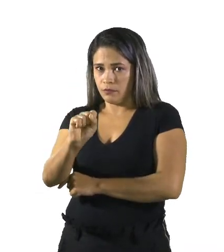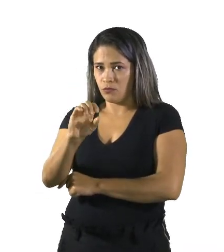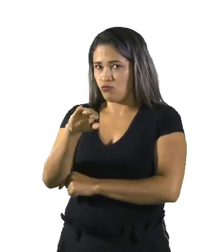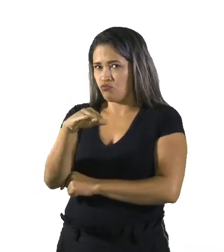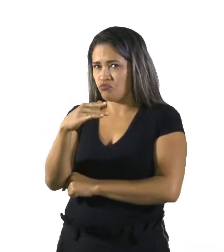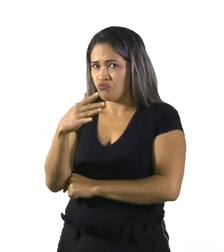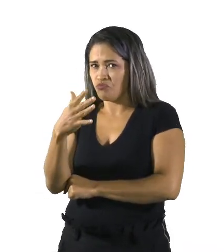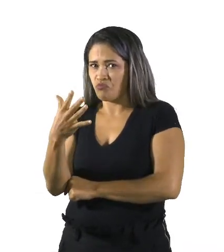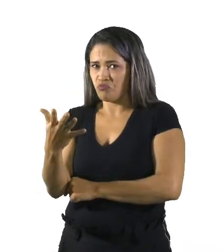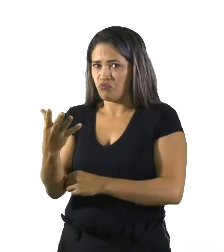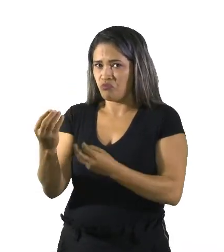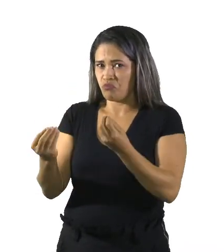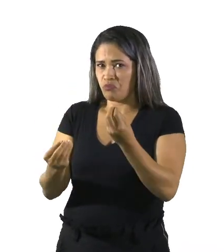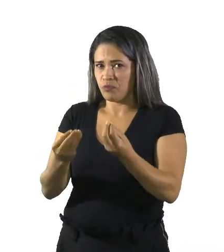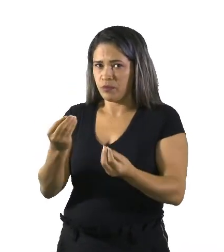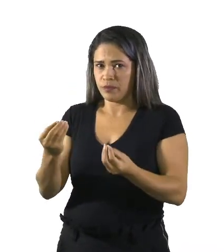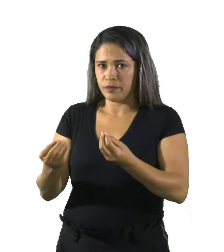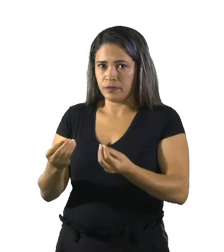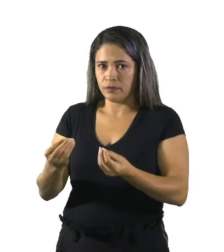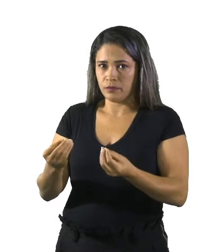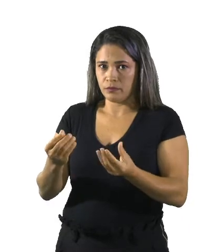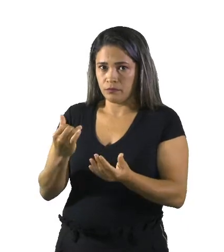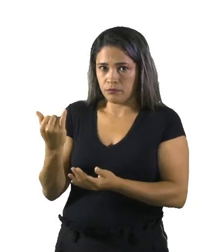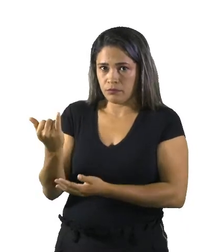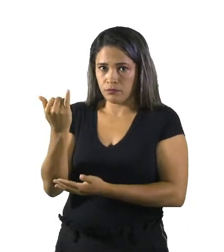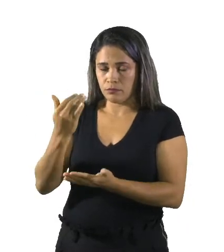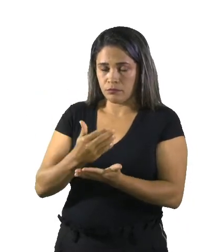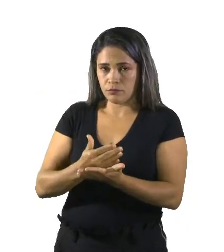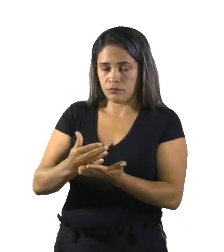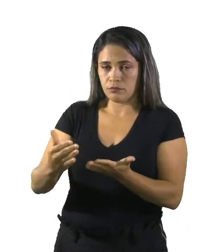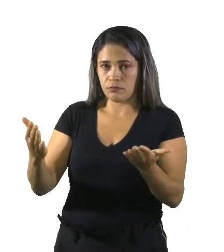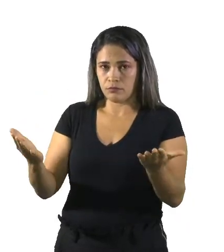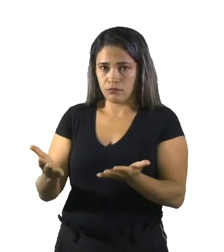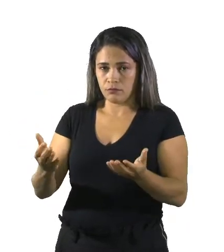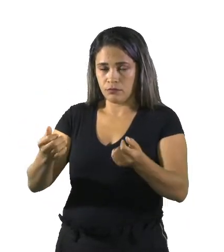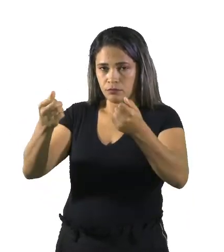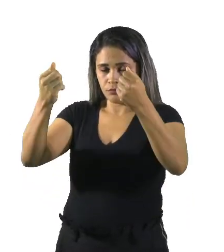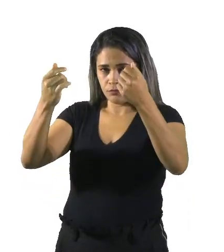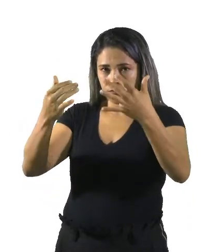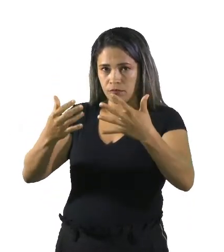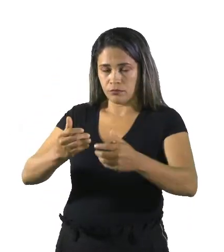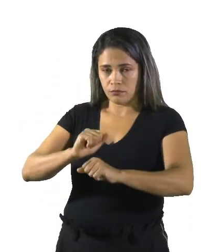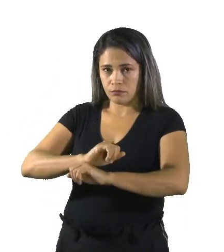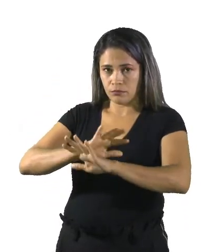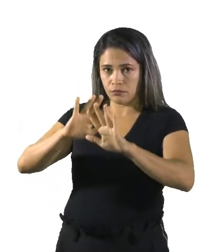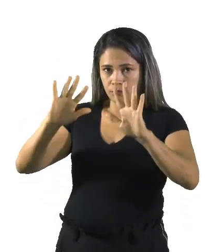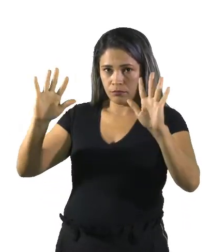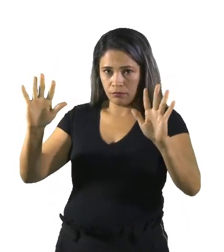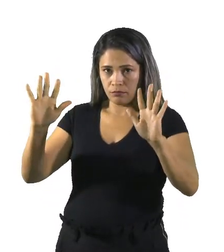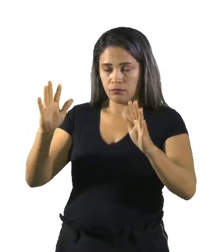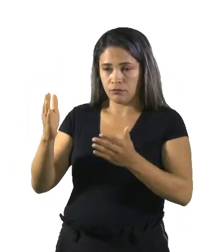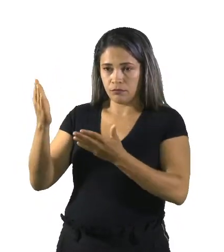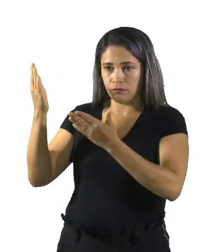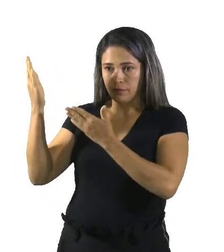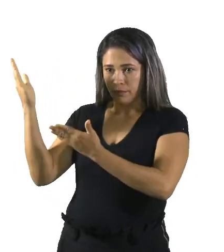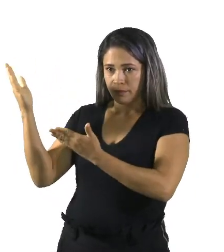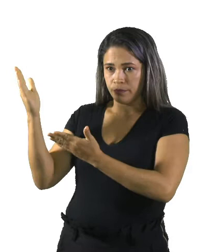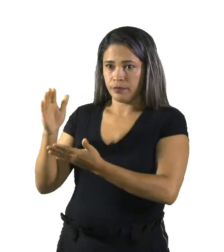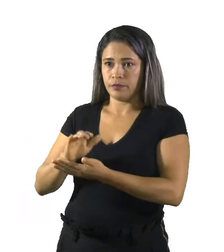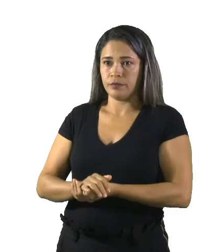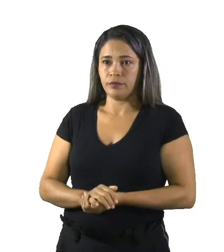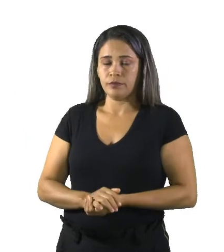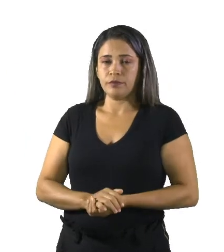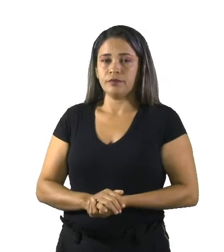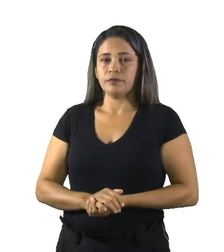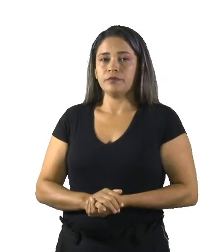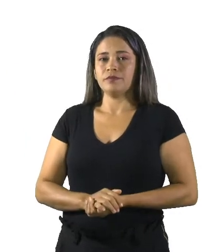elementos. E é importante que, a partir de agora, a gente já compreenda claramente quais são. Continuando na tela, nós temos o seguinte, os elementos, o